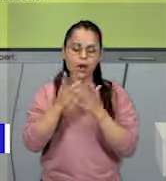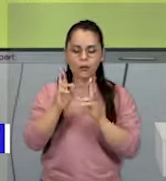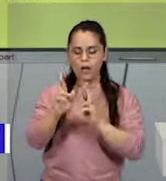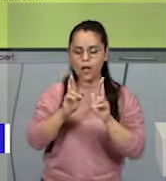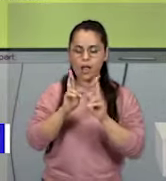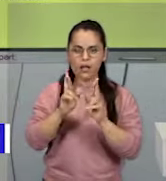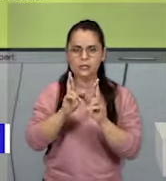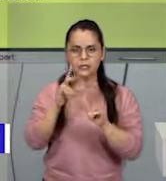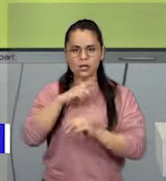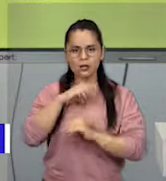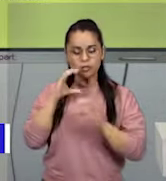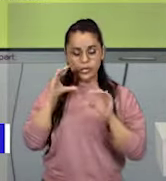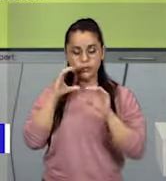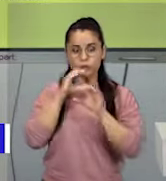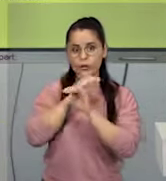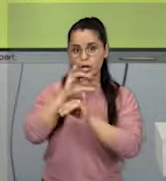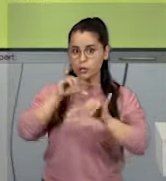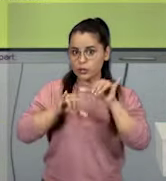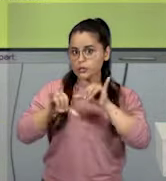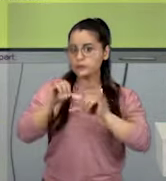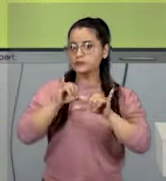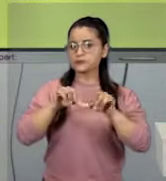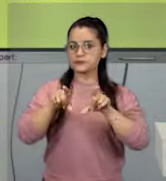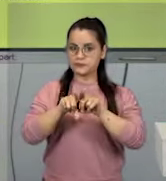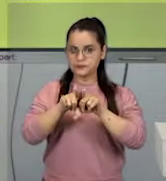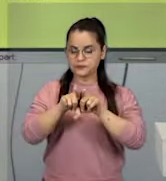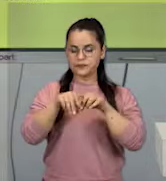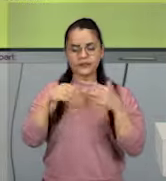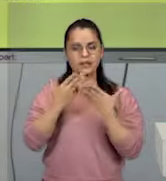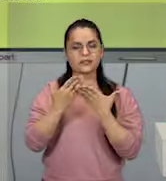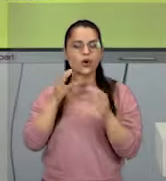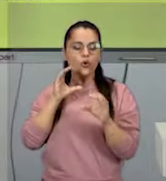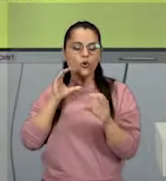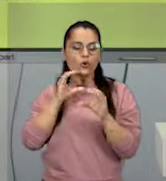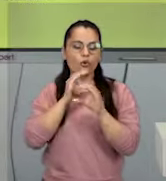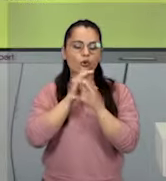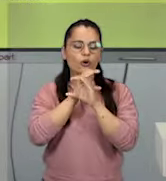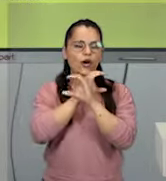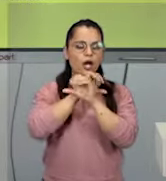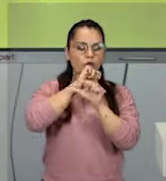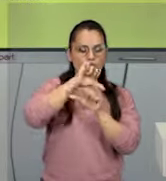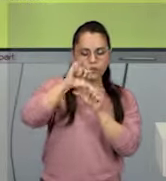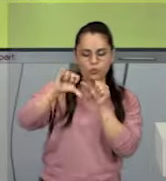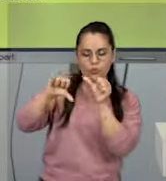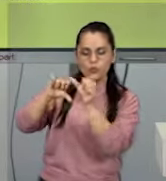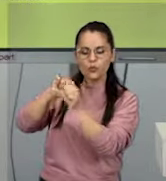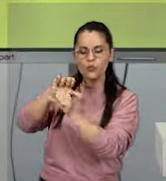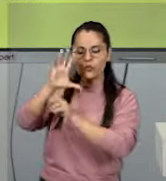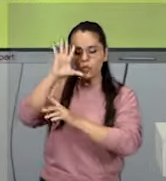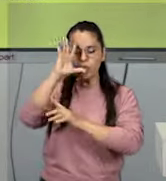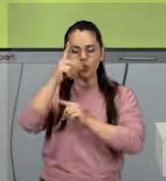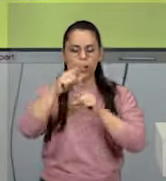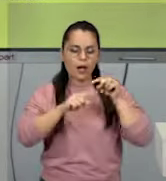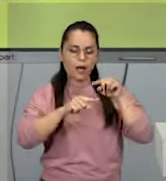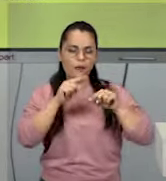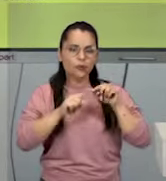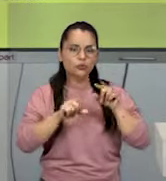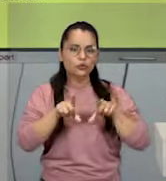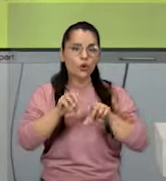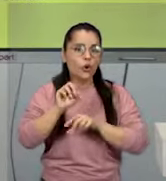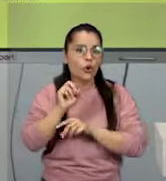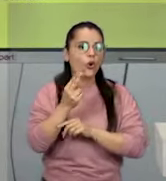calor envolvido das reações químicas esse calor envolvido na transformação dos reagentes em produtos